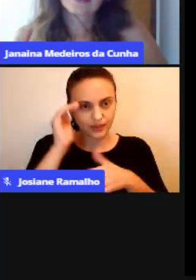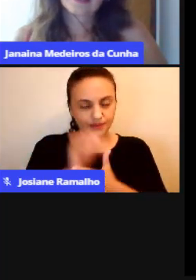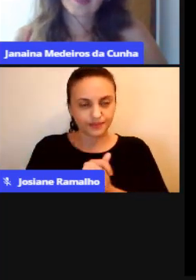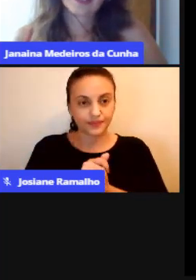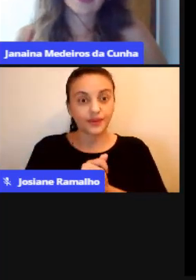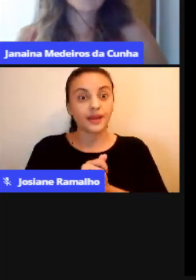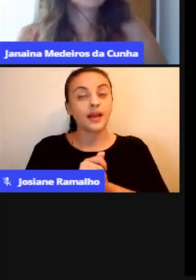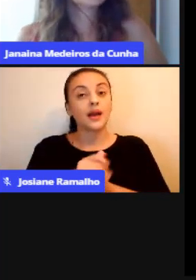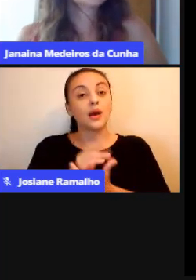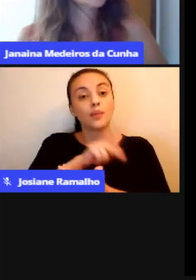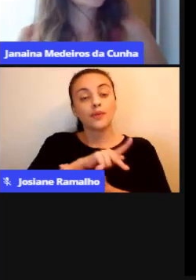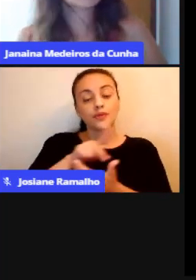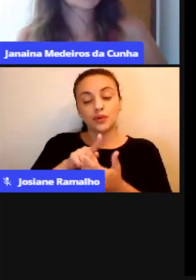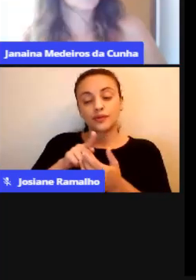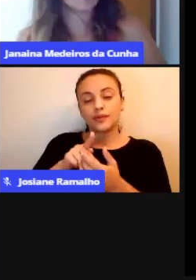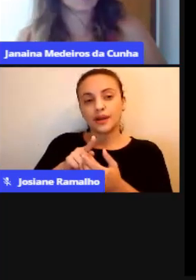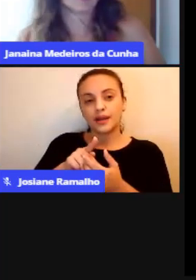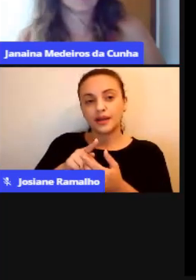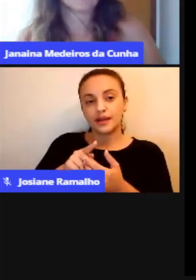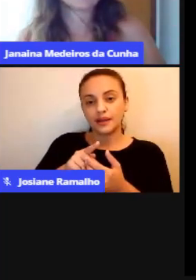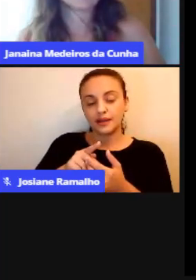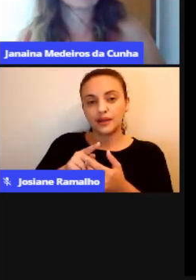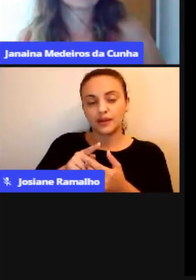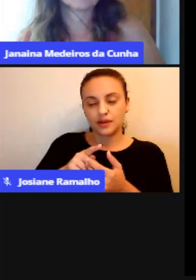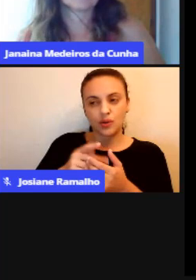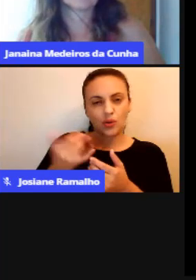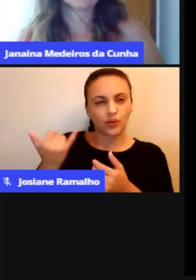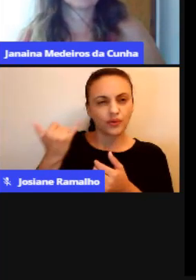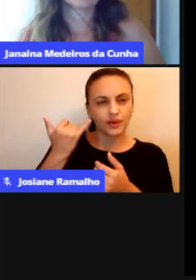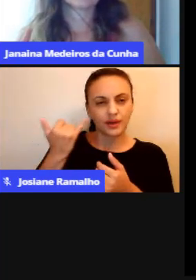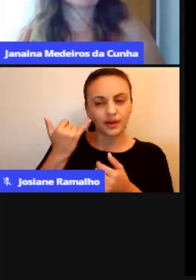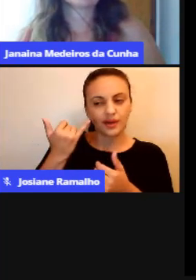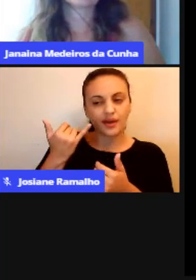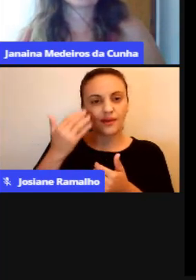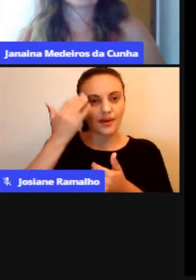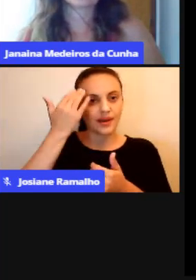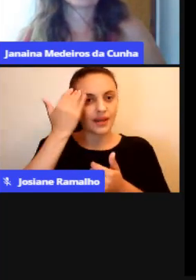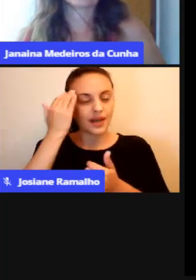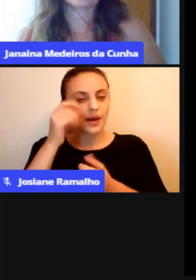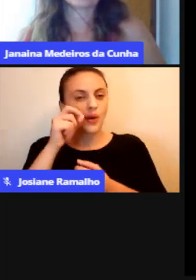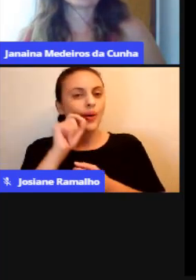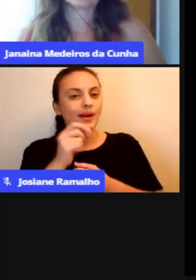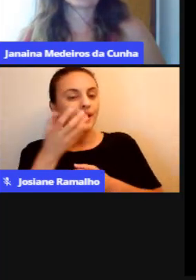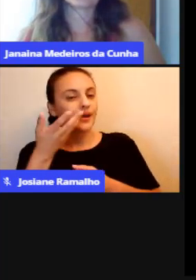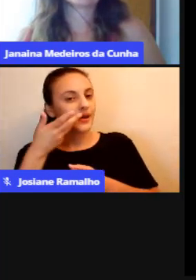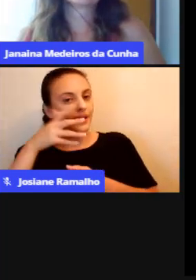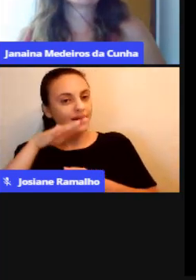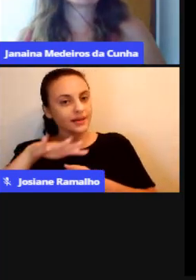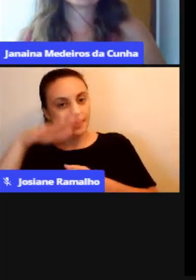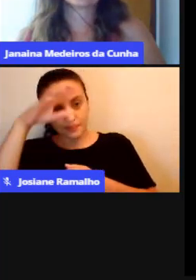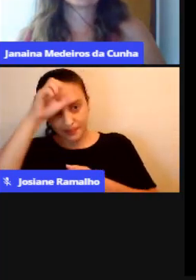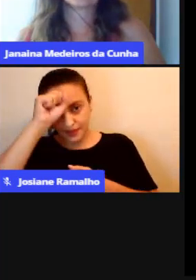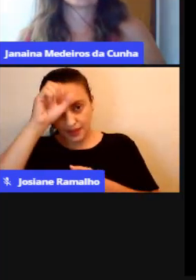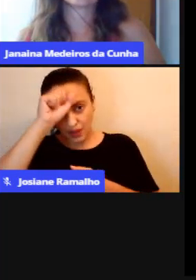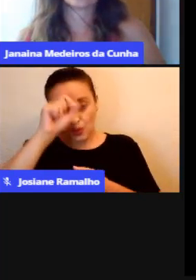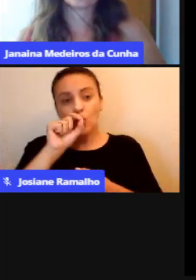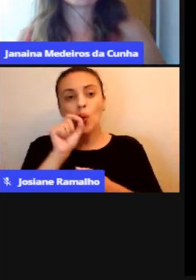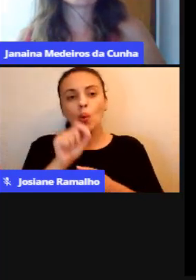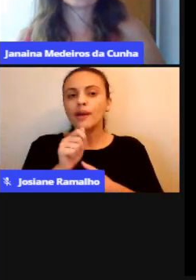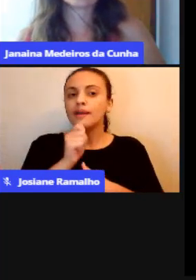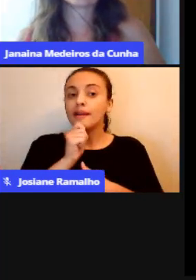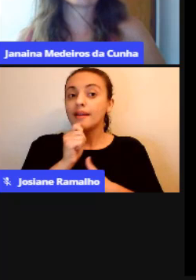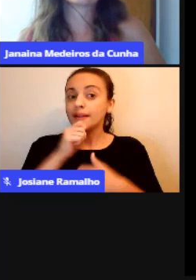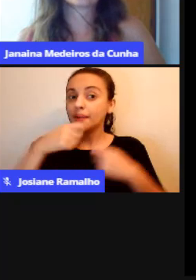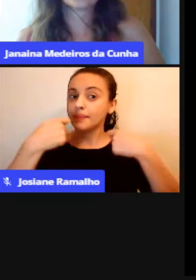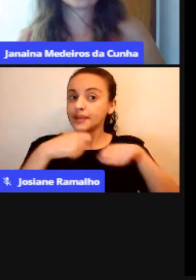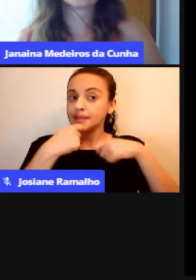a criança aprendeu e o que ele ainda não aprendeu, né? Então, são pequenas